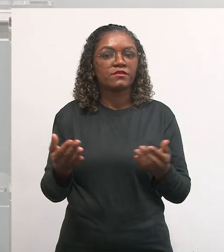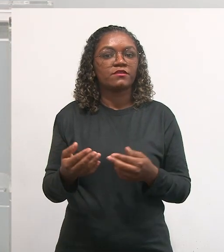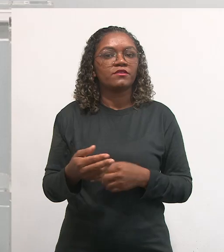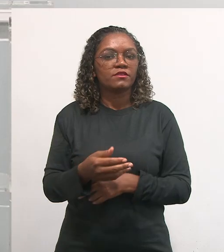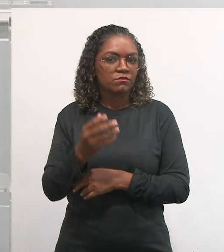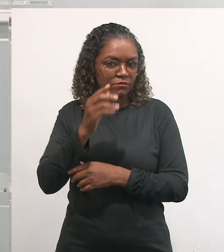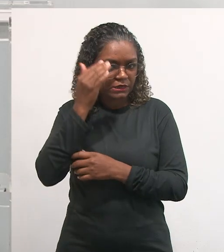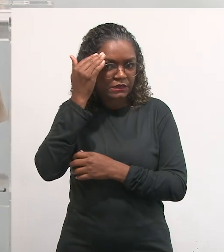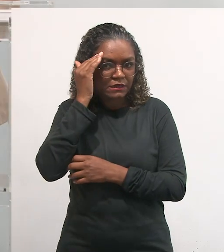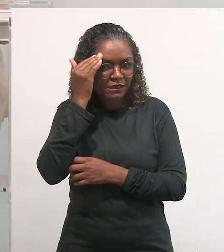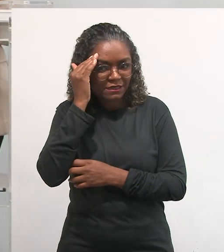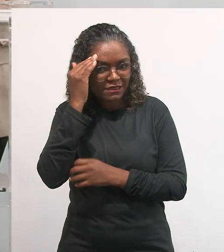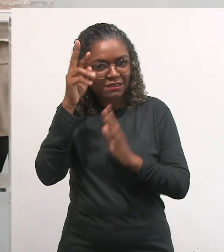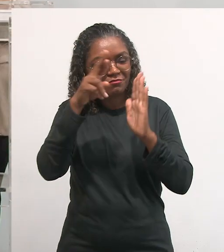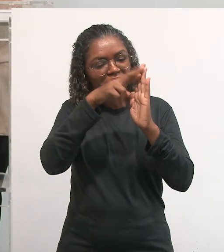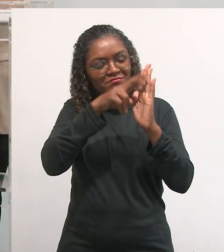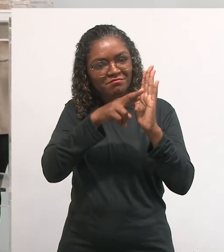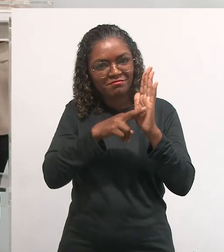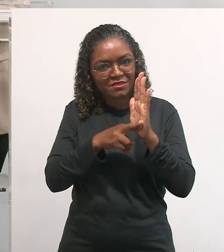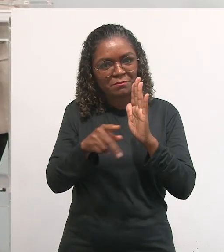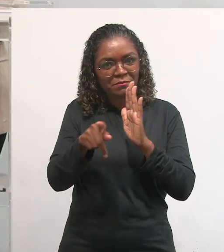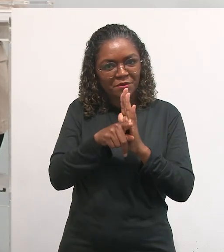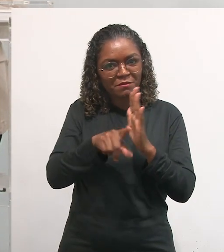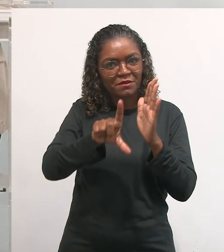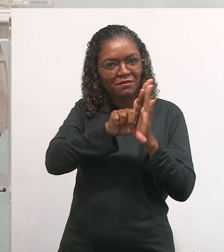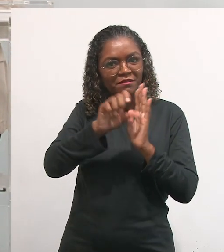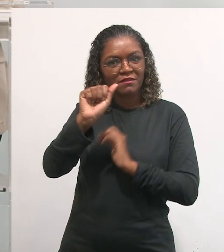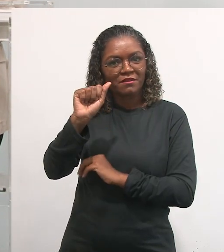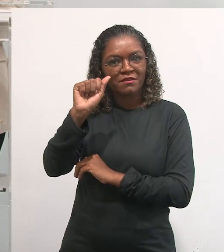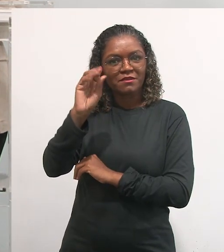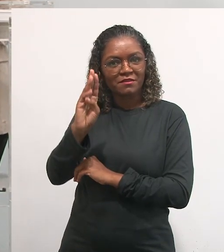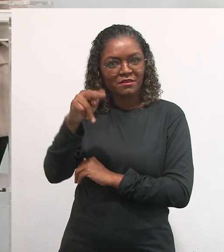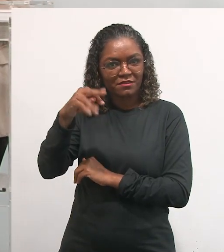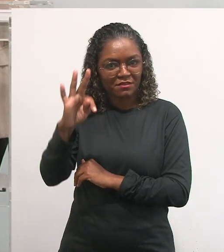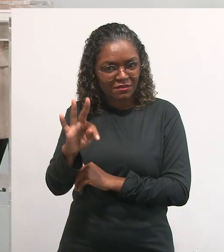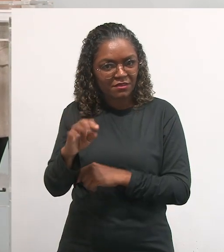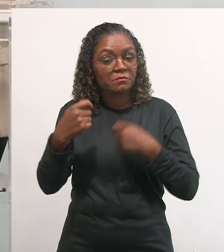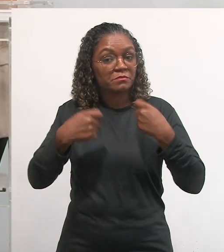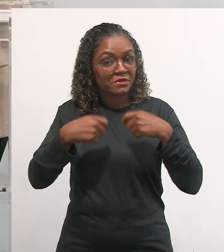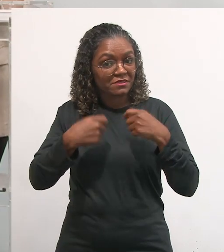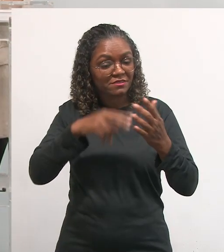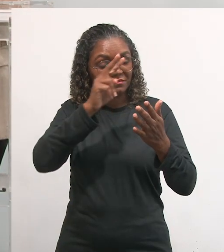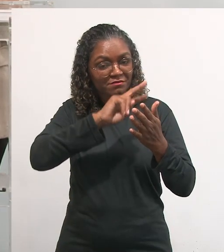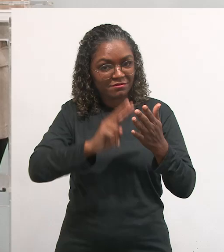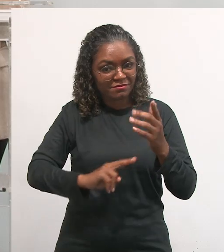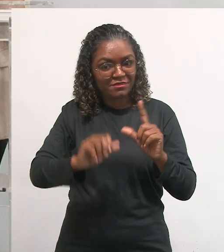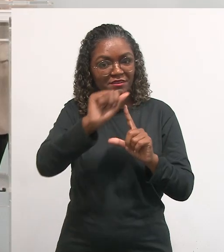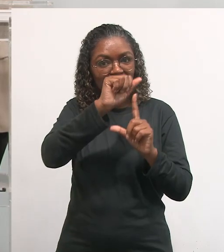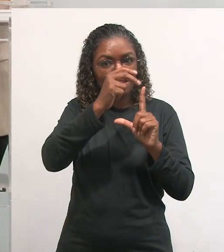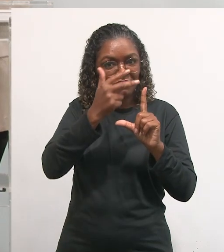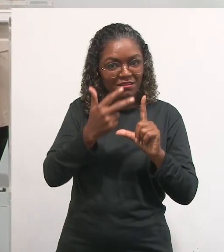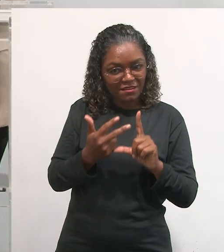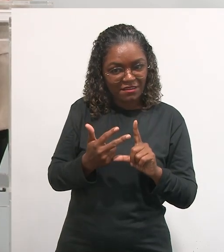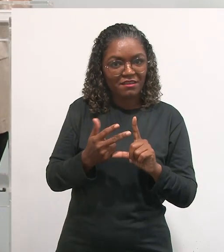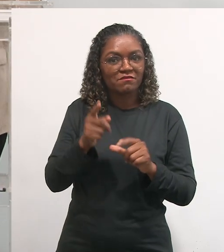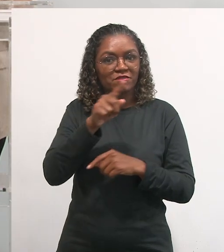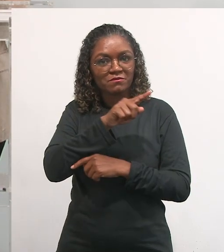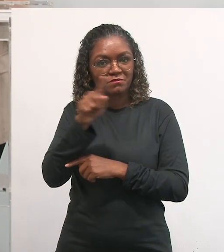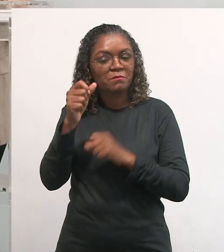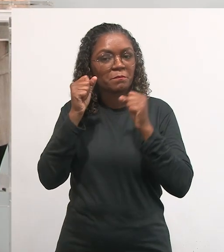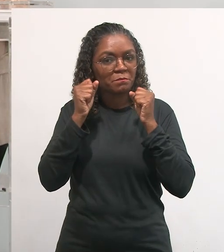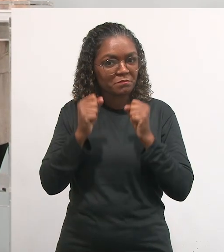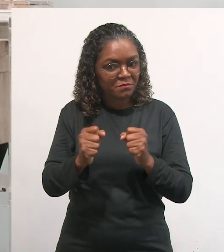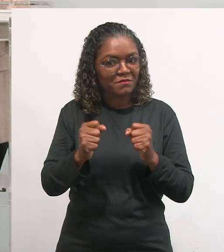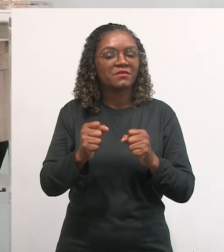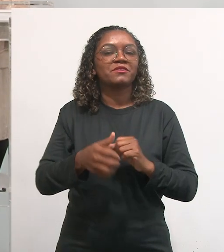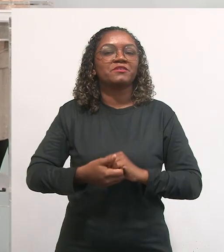tenha começado a entender aí as nossas regras da bnt mas eu preciso que você se aprofunde no material que foi colocado a